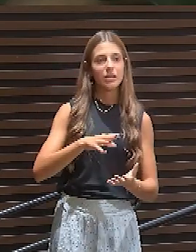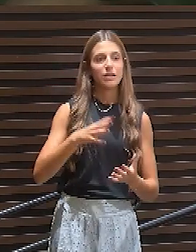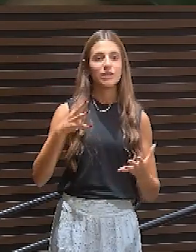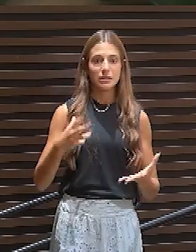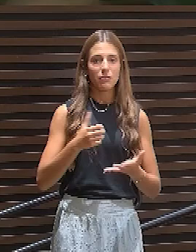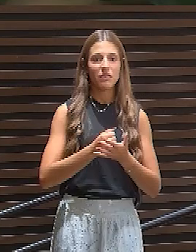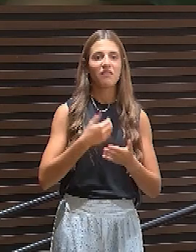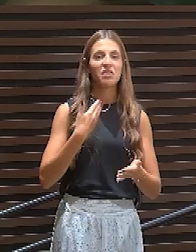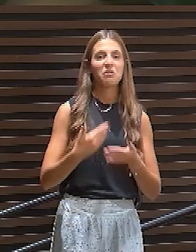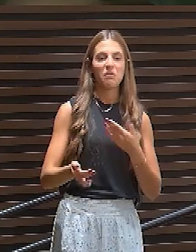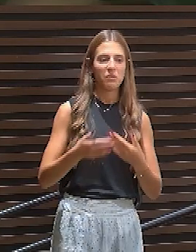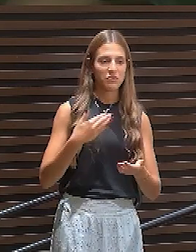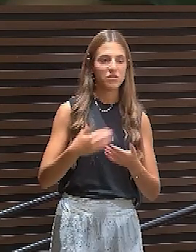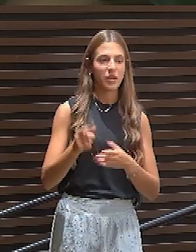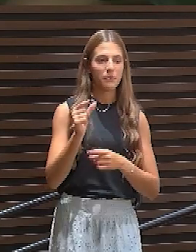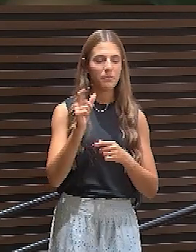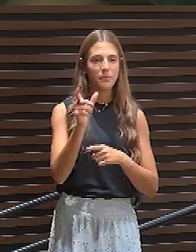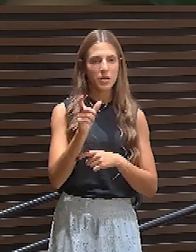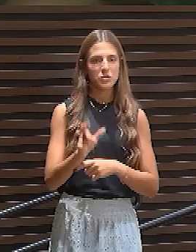queria.